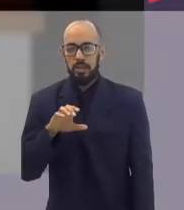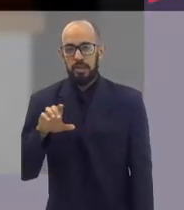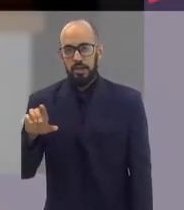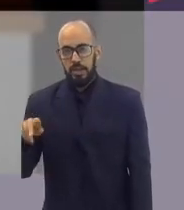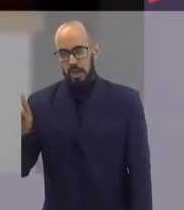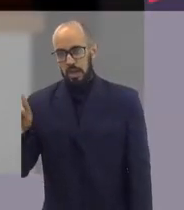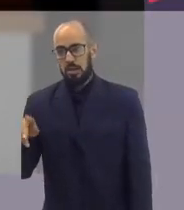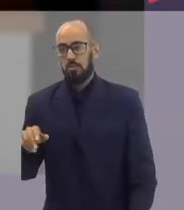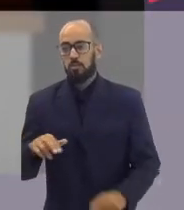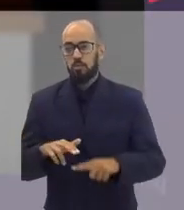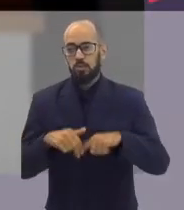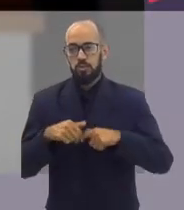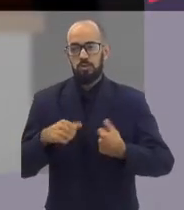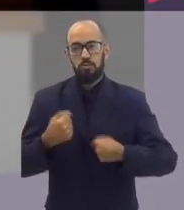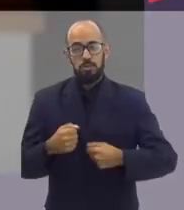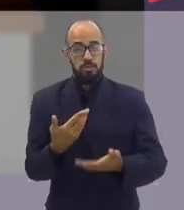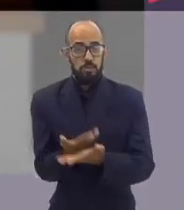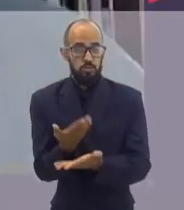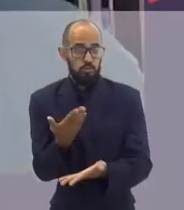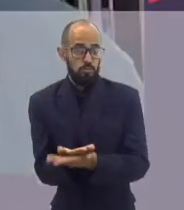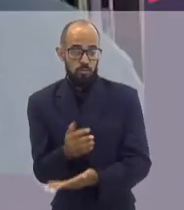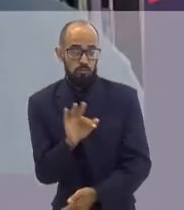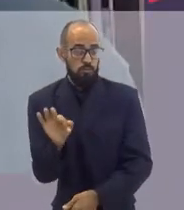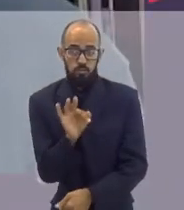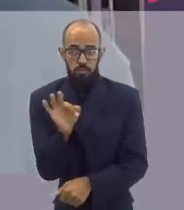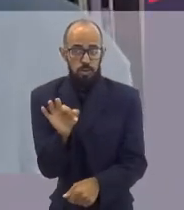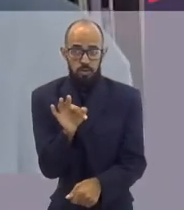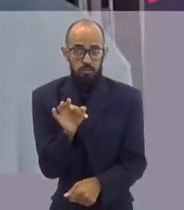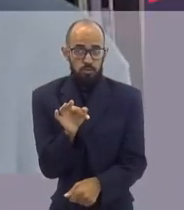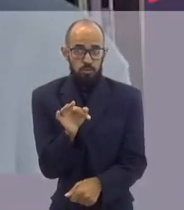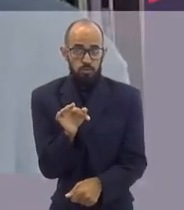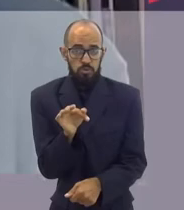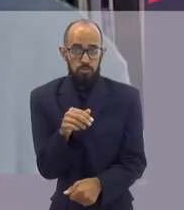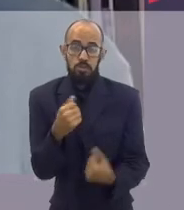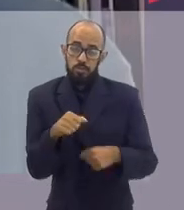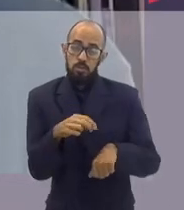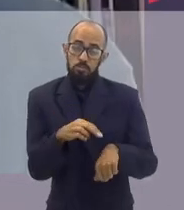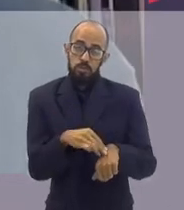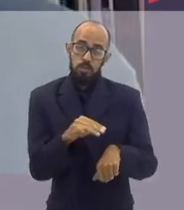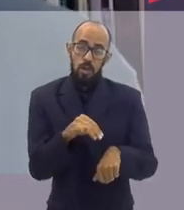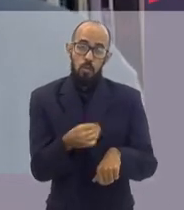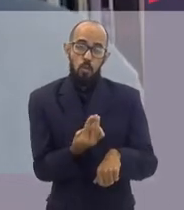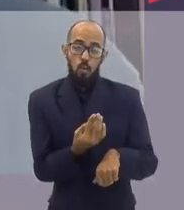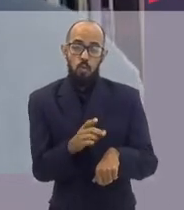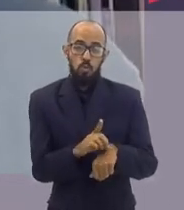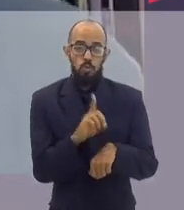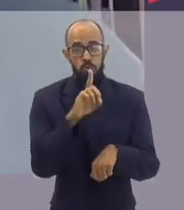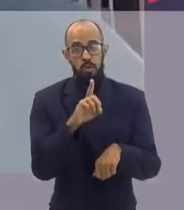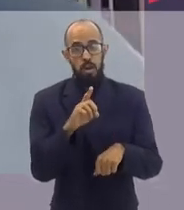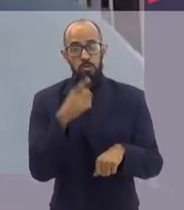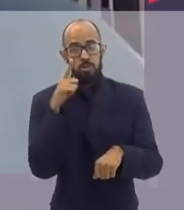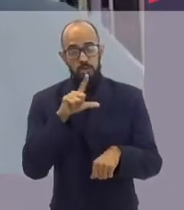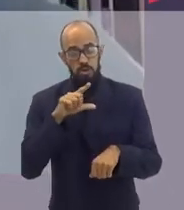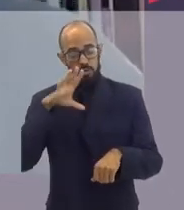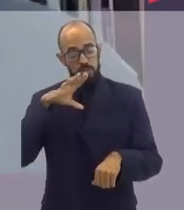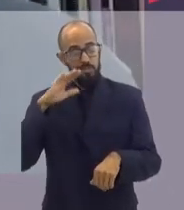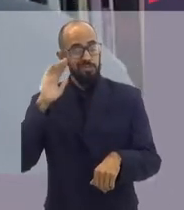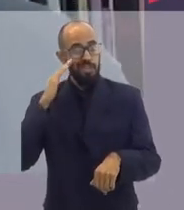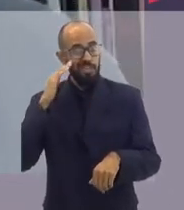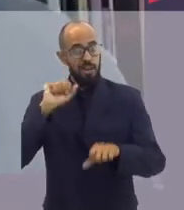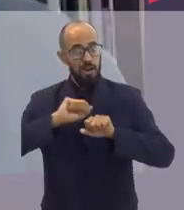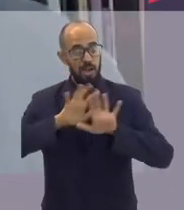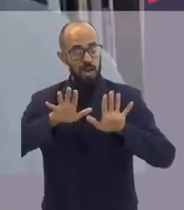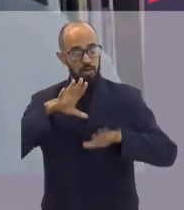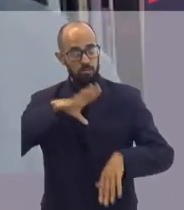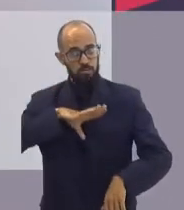graduação, por outras cadeiras, né? Por isso que, olha, isso aqui você tem lá para o mestrado, doutorado, para poder ter a sofisticação de ler